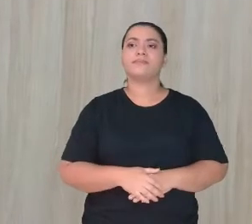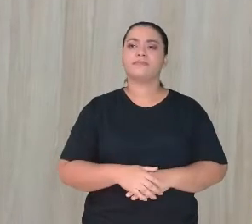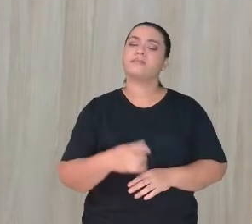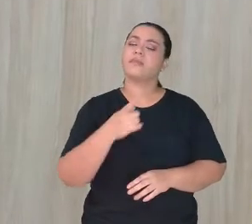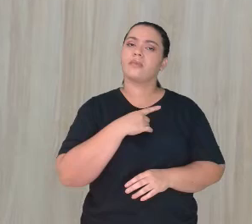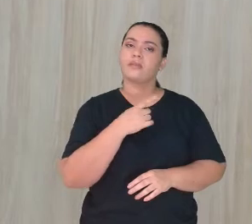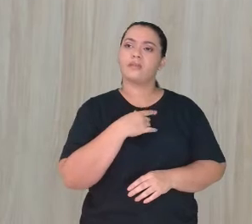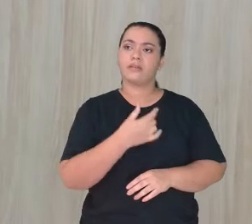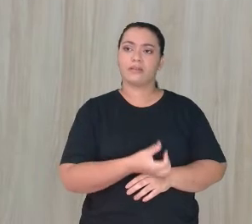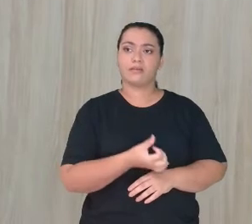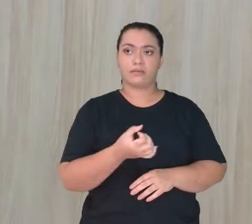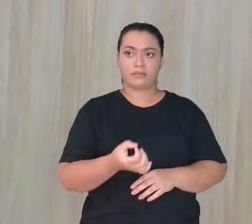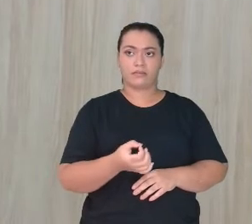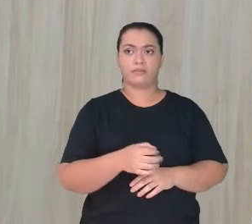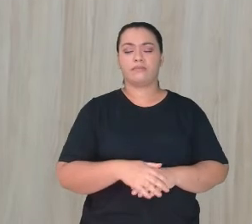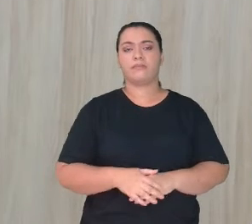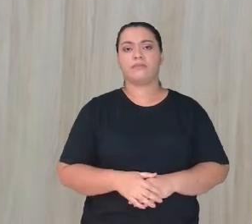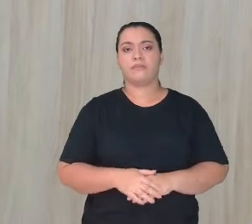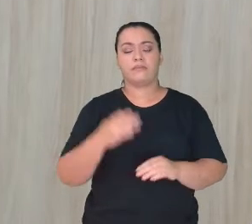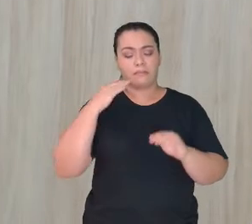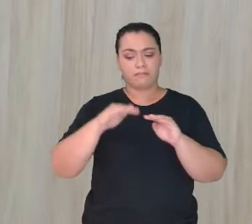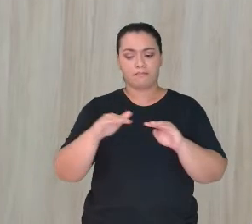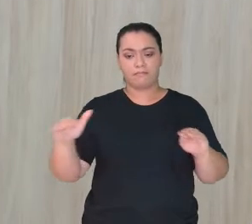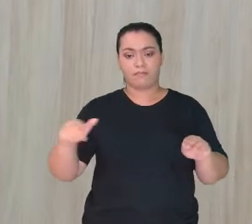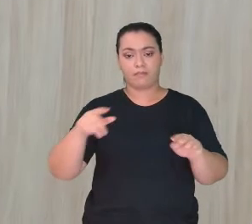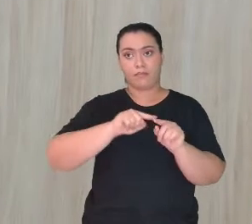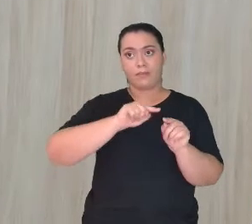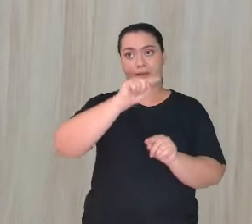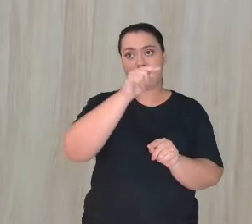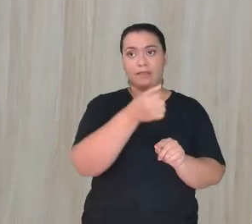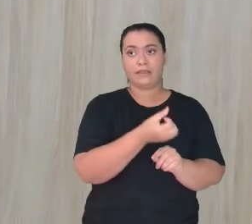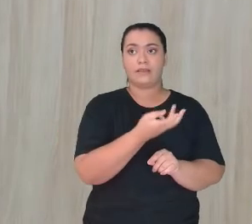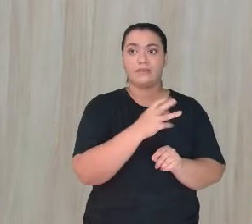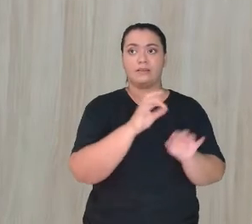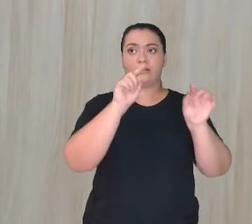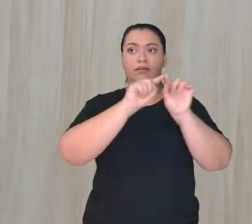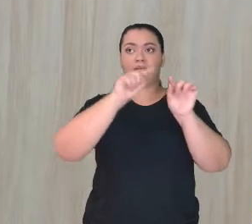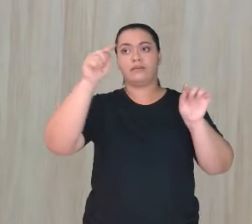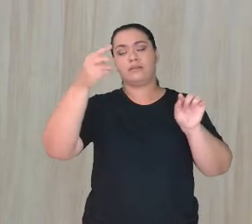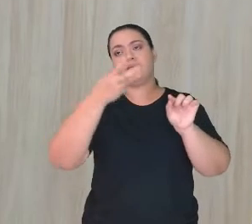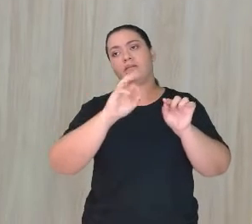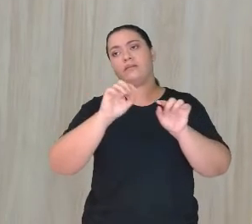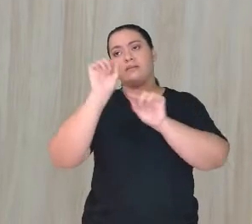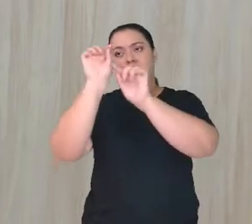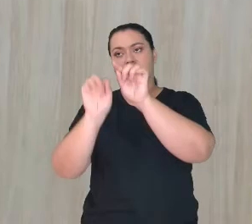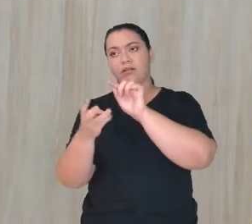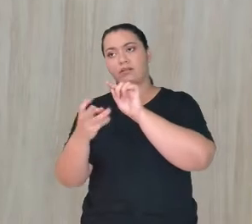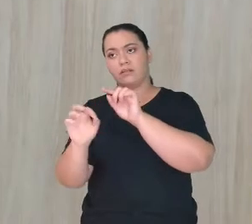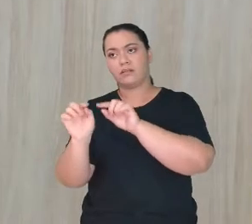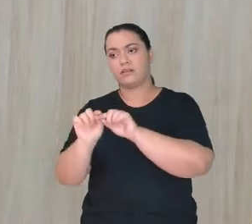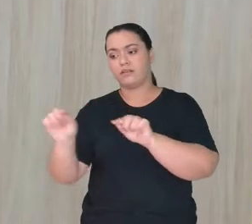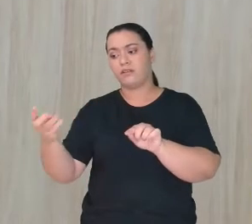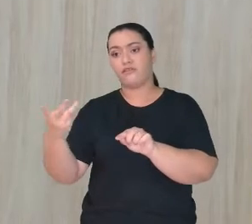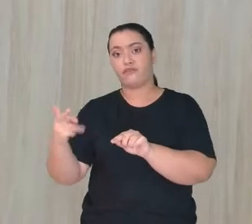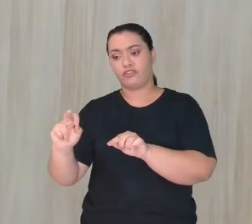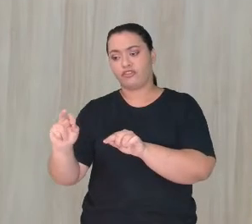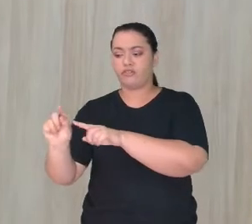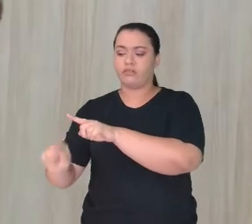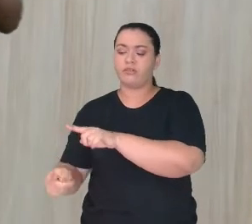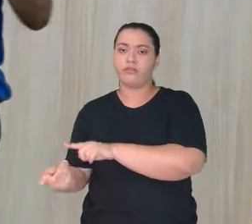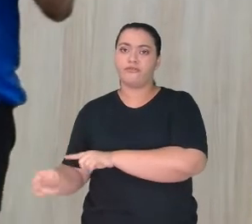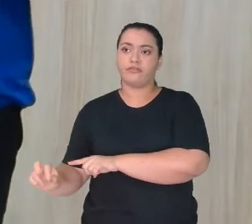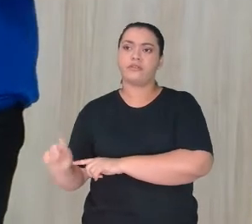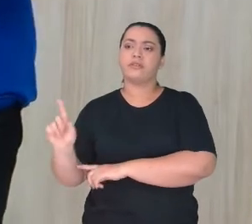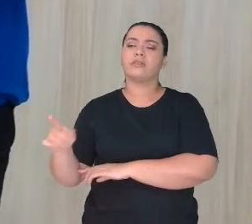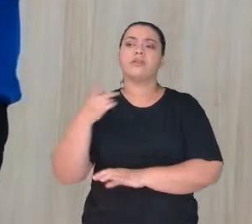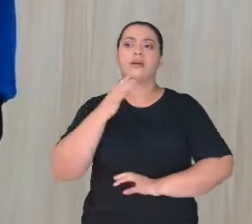ter 60, aqui vai ser 30, aqui, ó, 30, 20 e 20. E aí, para eu montar direitinho